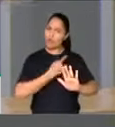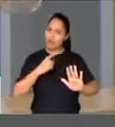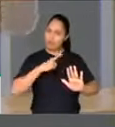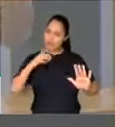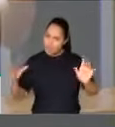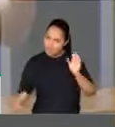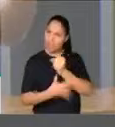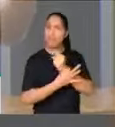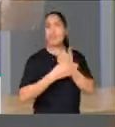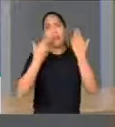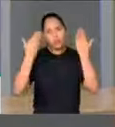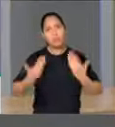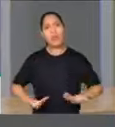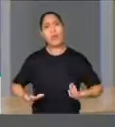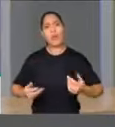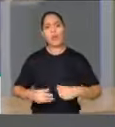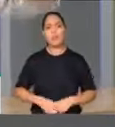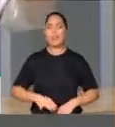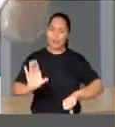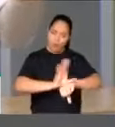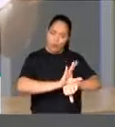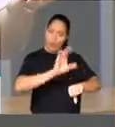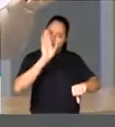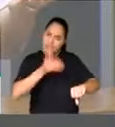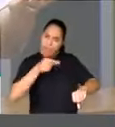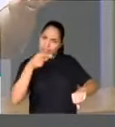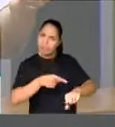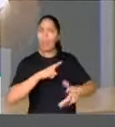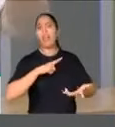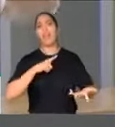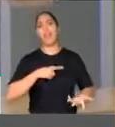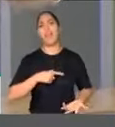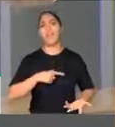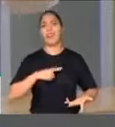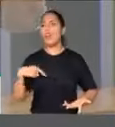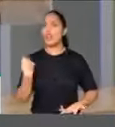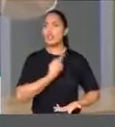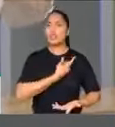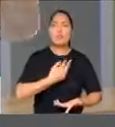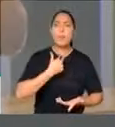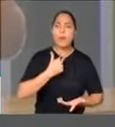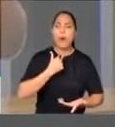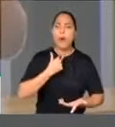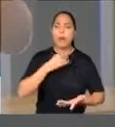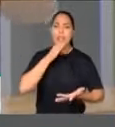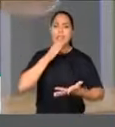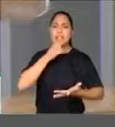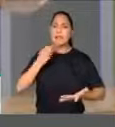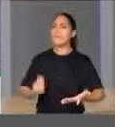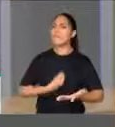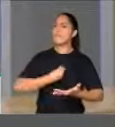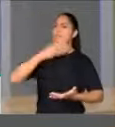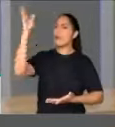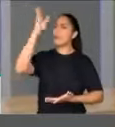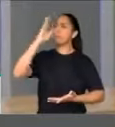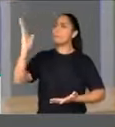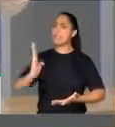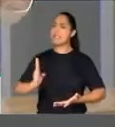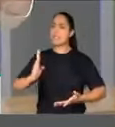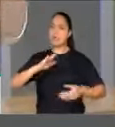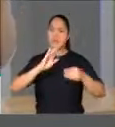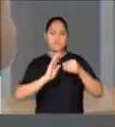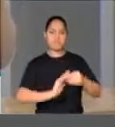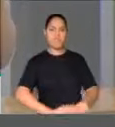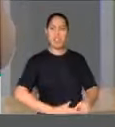tantas vezes repetido e que está na Constituição Federal. Nós não podemos viver num país que simplesmente condene